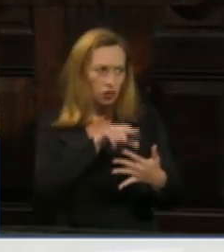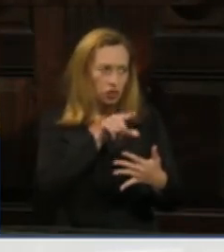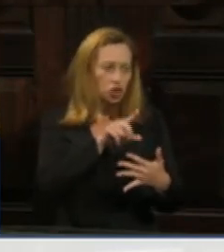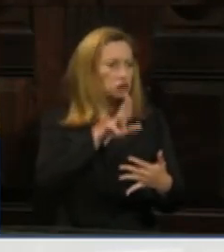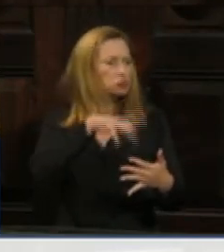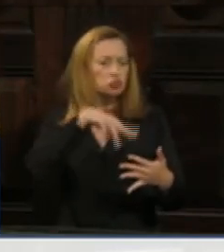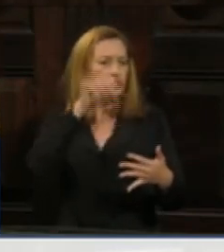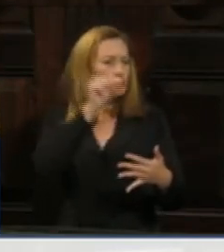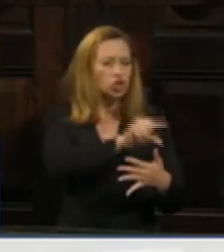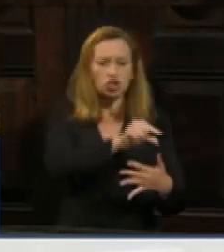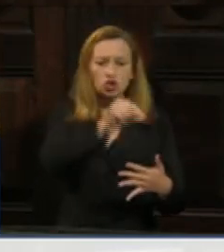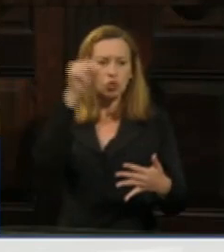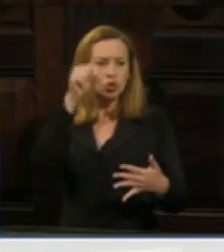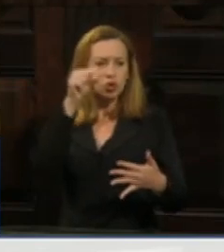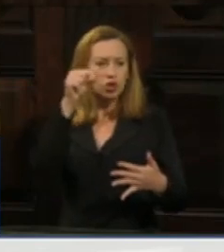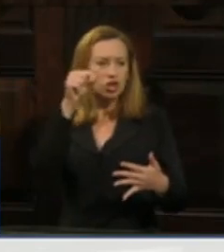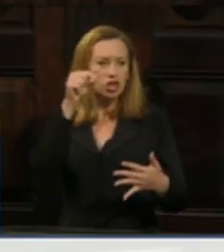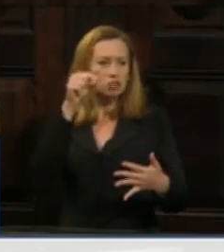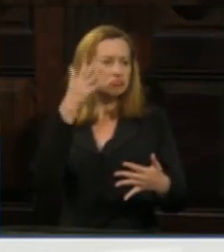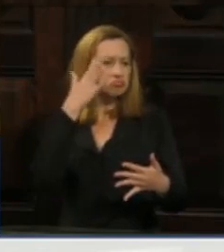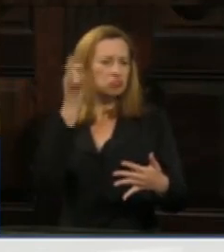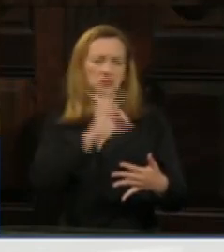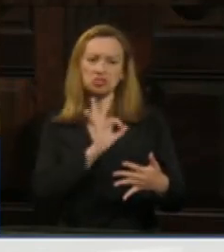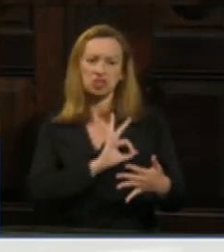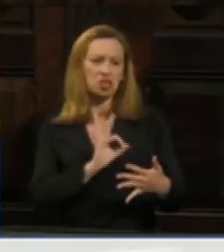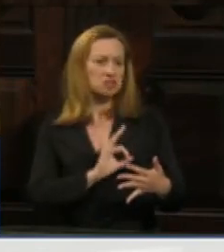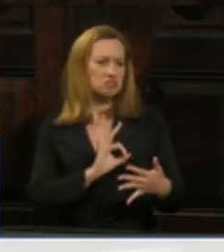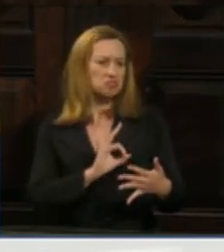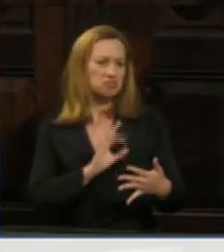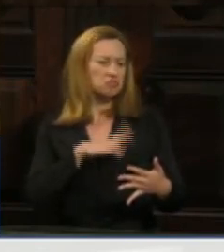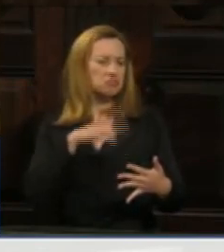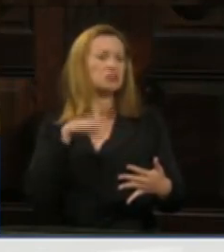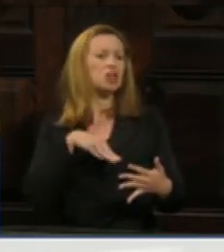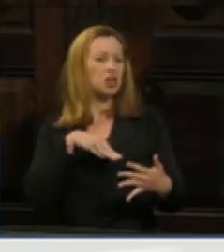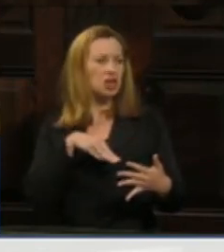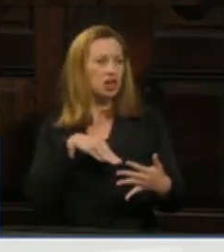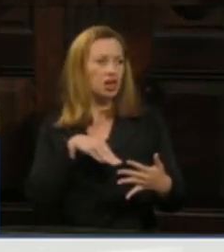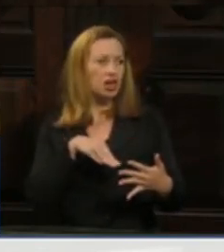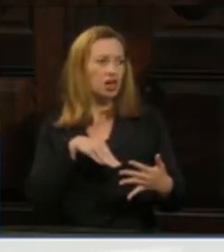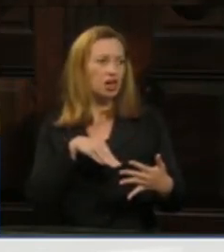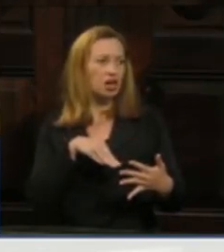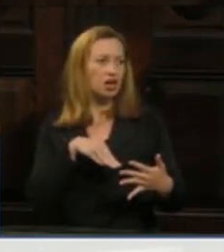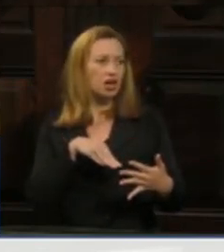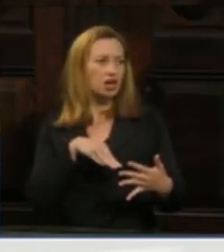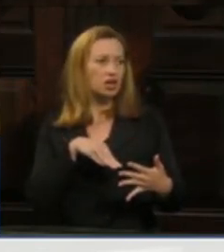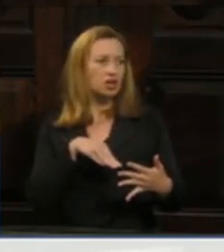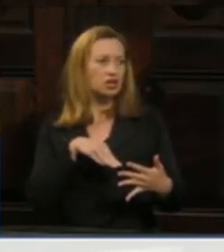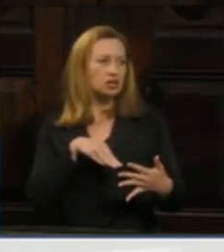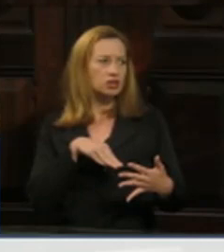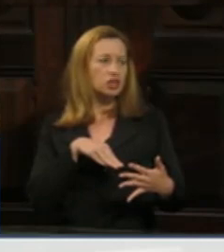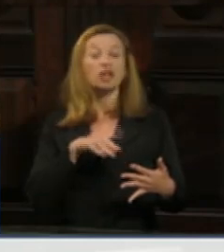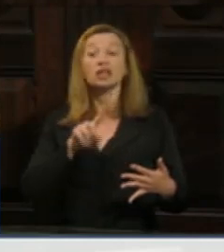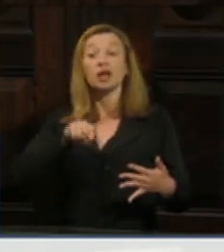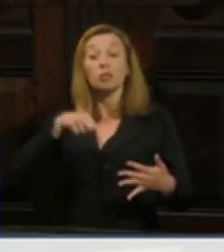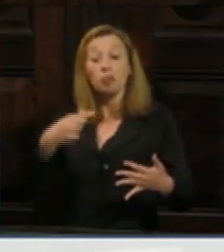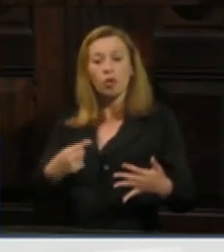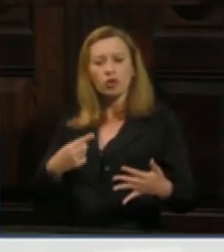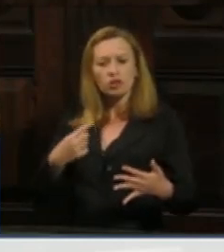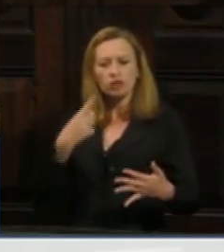Folha de São Paulo especialmente, e ver meu nome numa lista. Eu sou jornalista por formação.